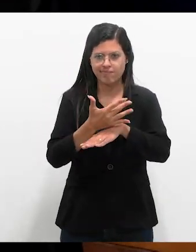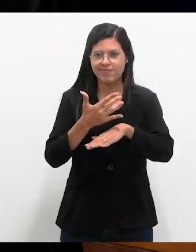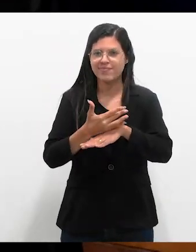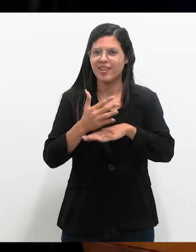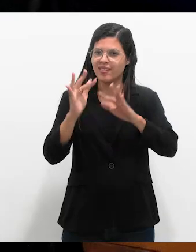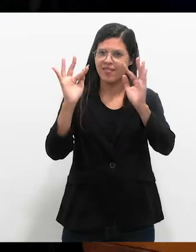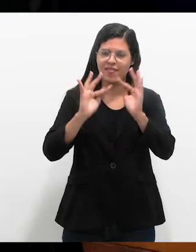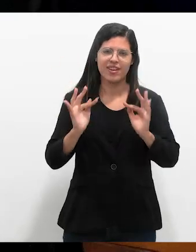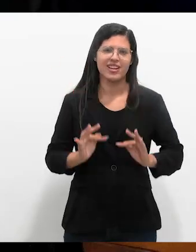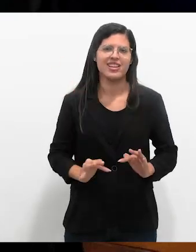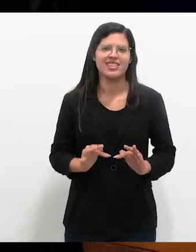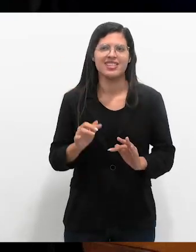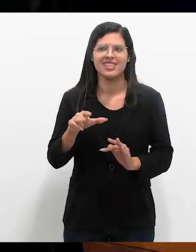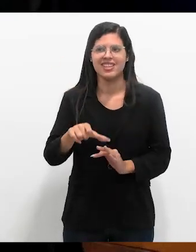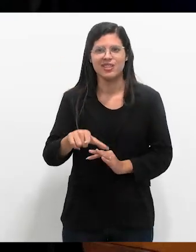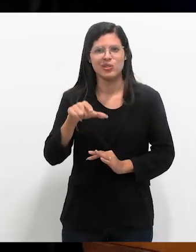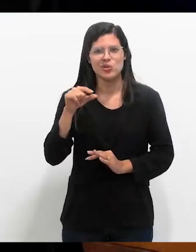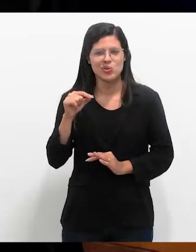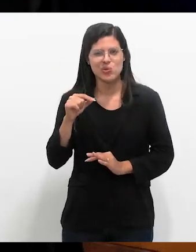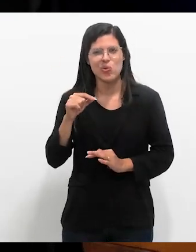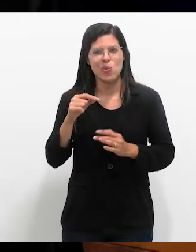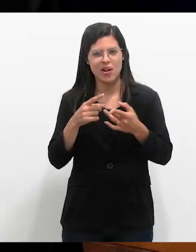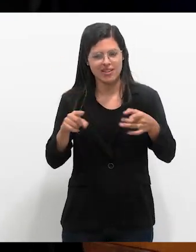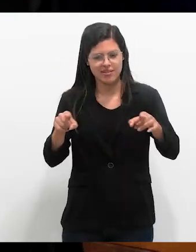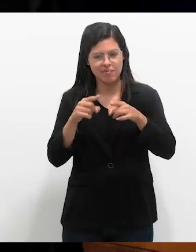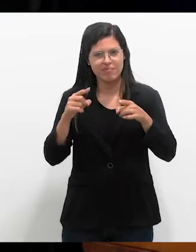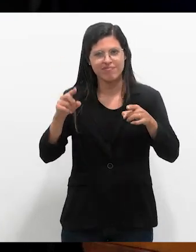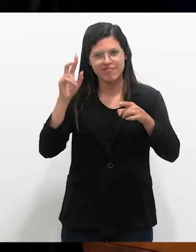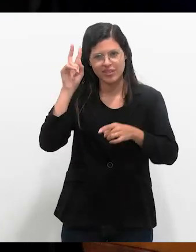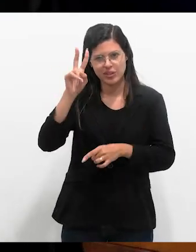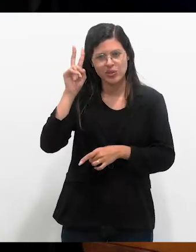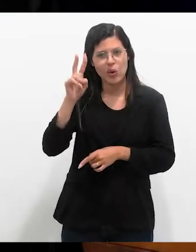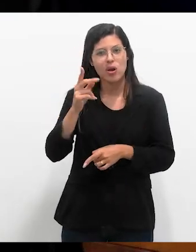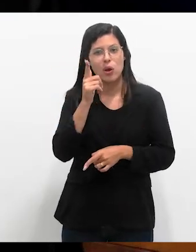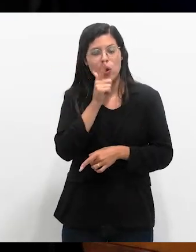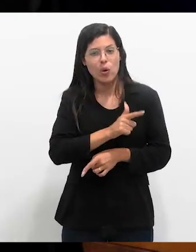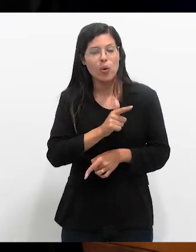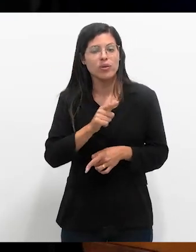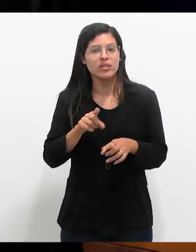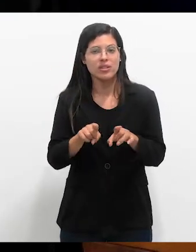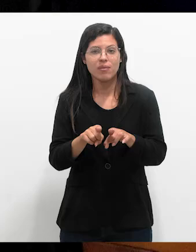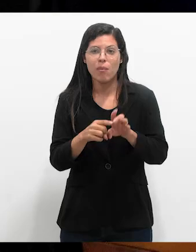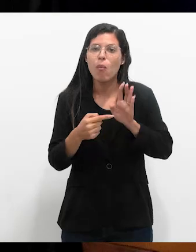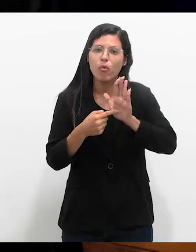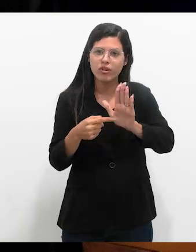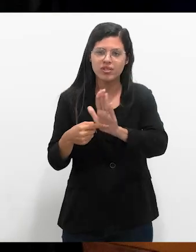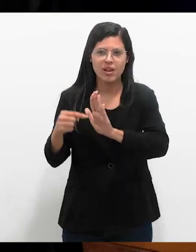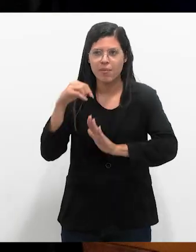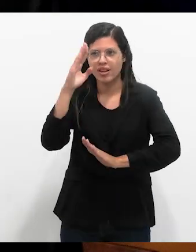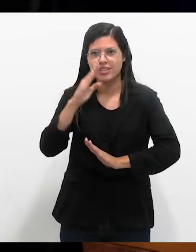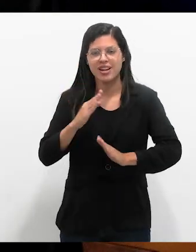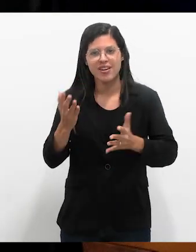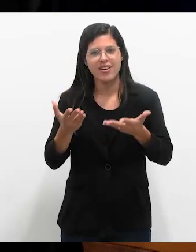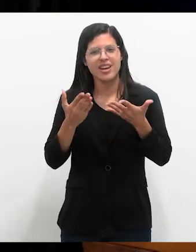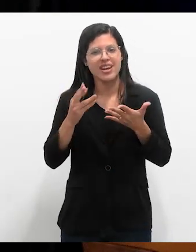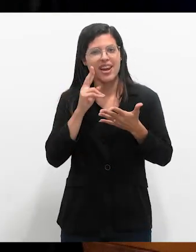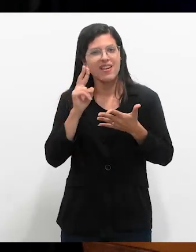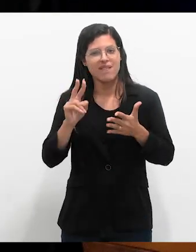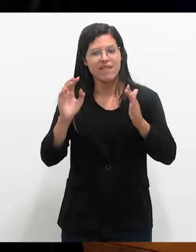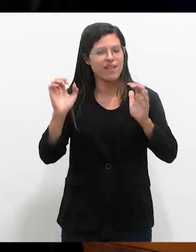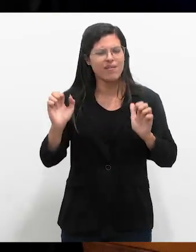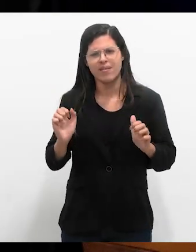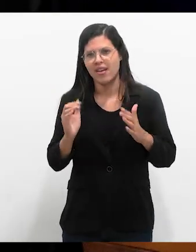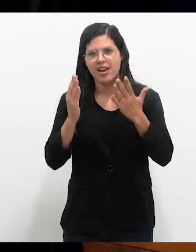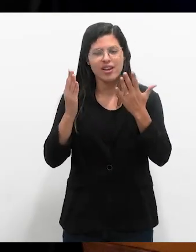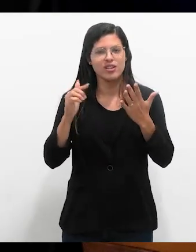Tuiuti, que sejam muito felizes nessa escolha, nesse enredo, e que consigam transmitir a todos os nossos brasileiros que querem tanto ver festa,